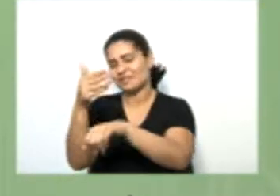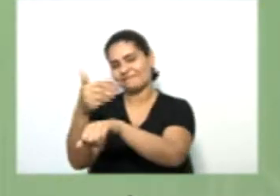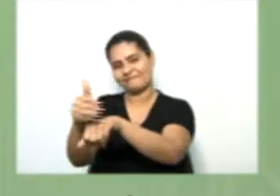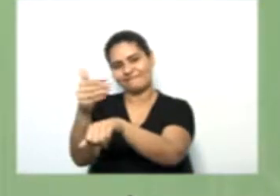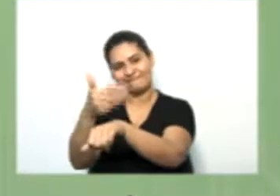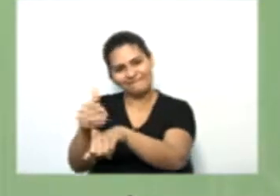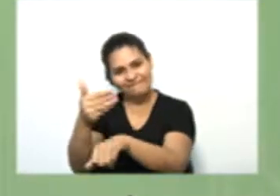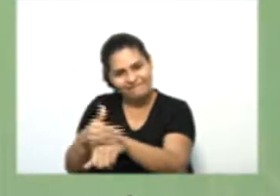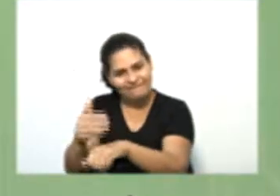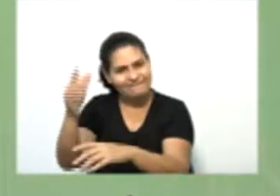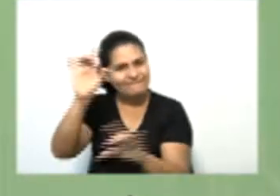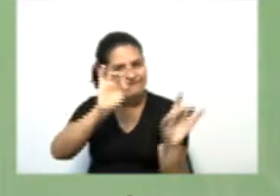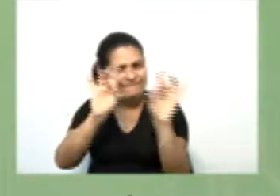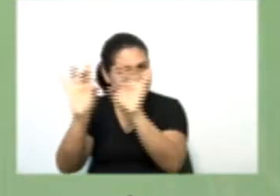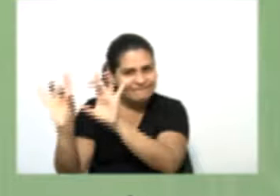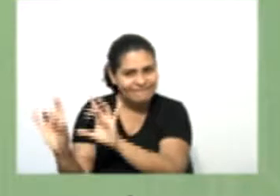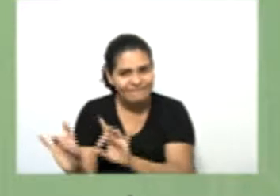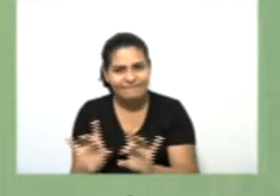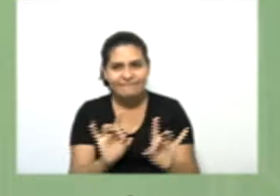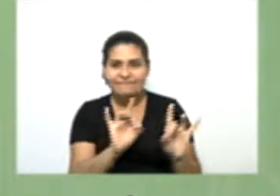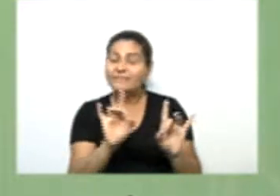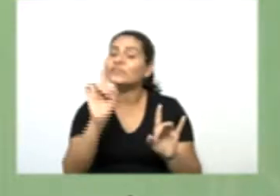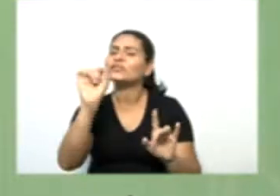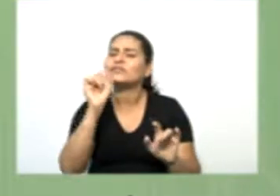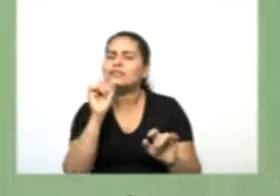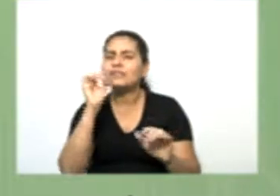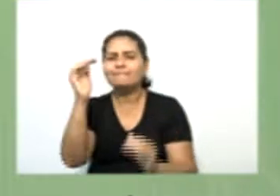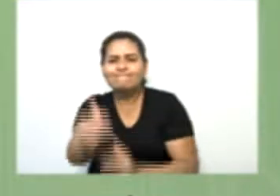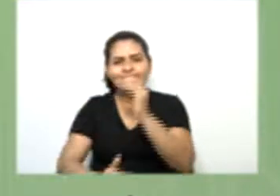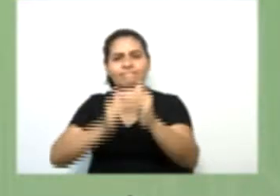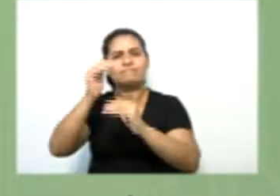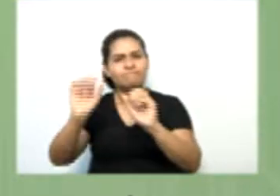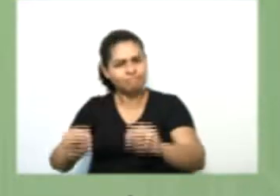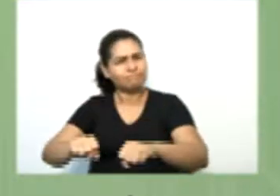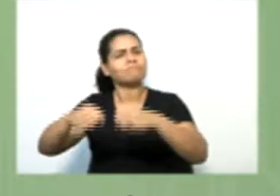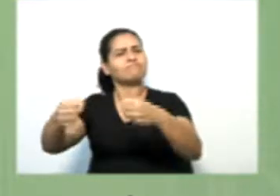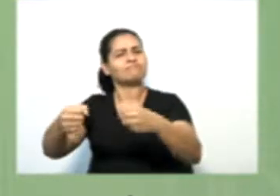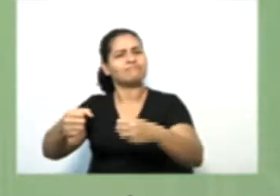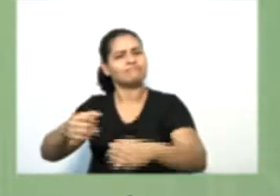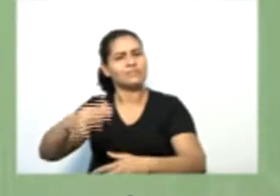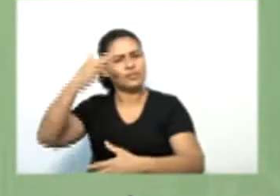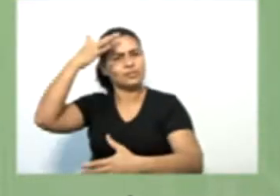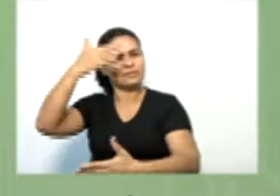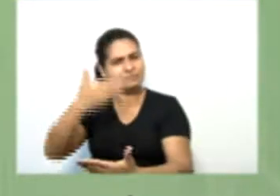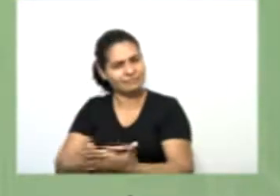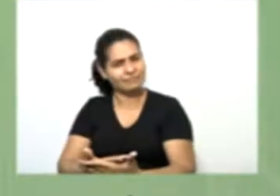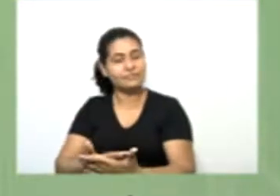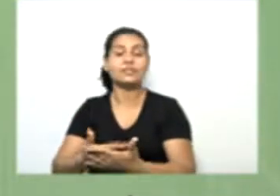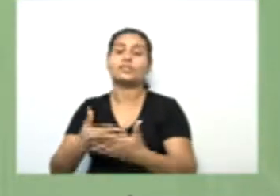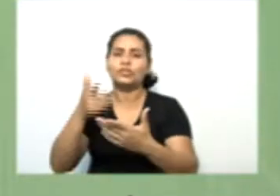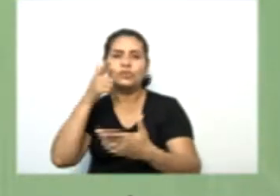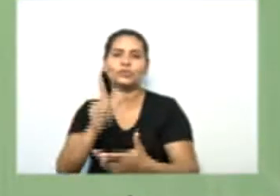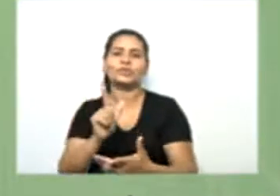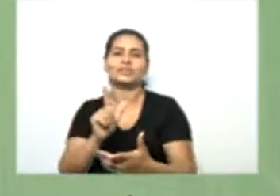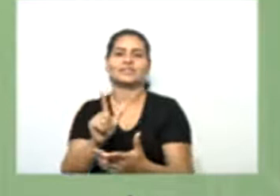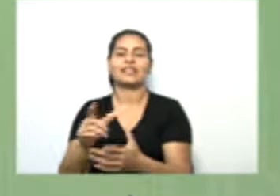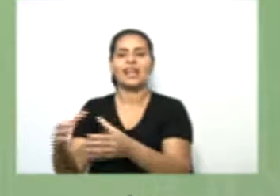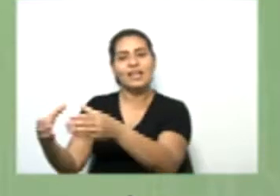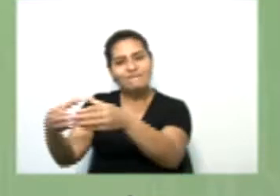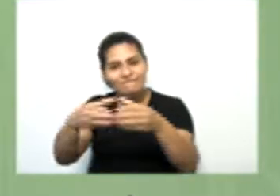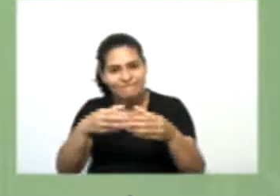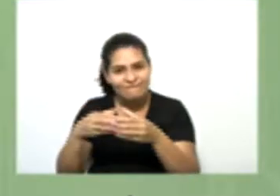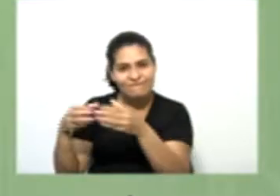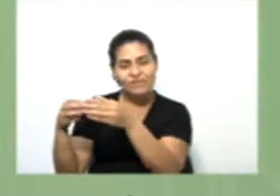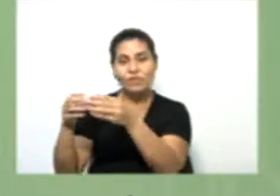treinamento especial, né, a fim de desenvolver confiança e técnicas para solucioná-los de forma